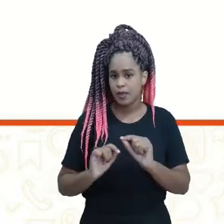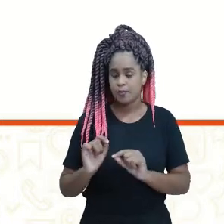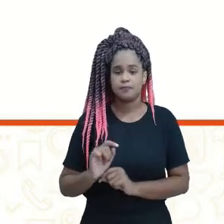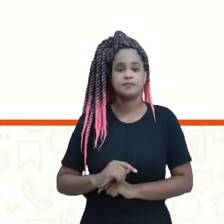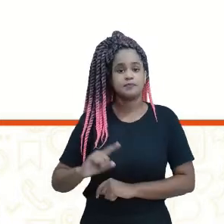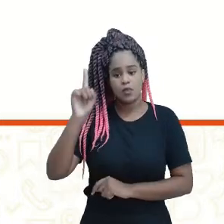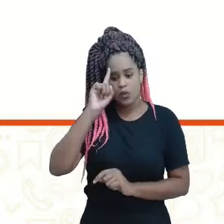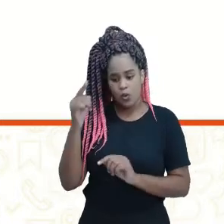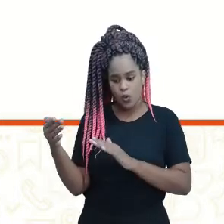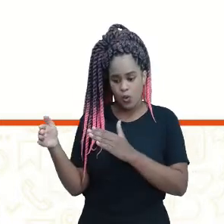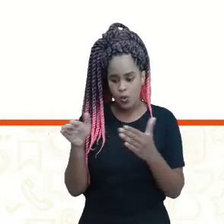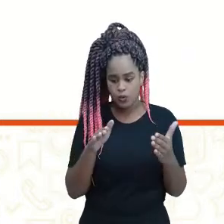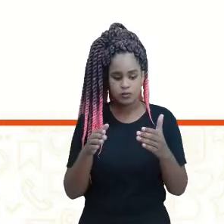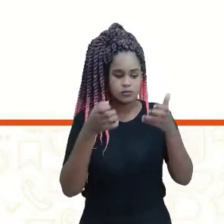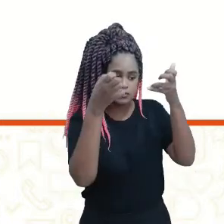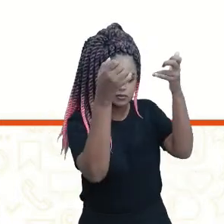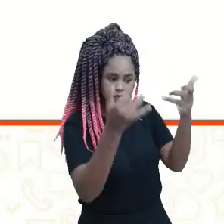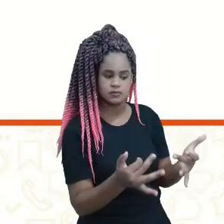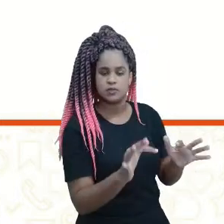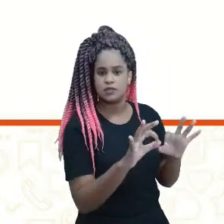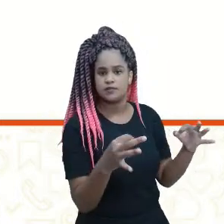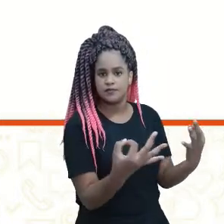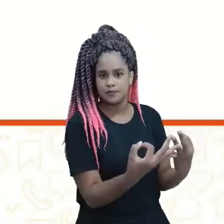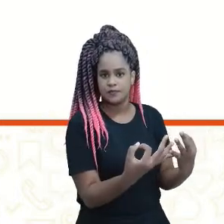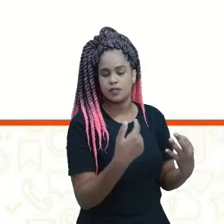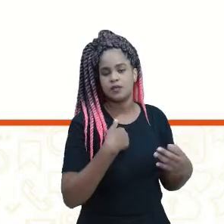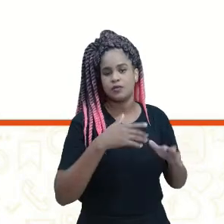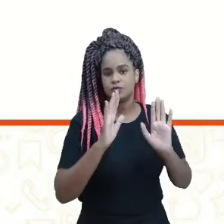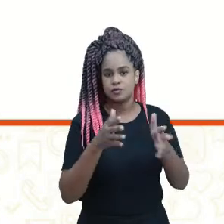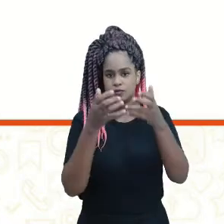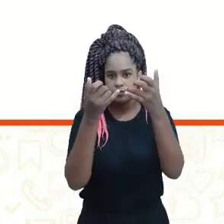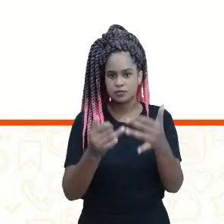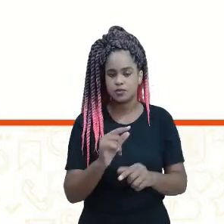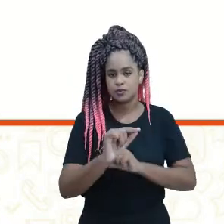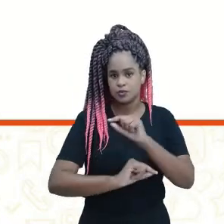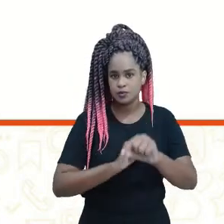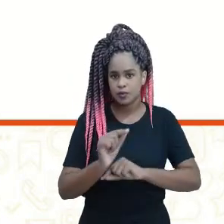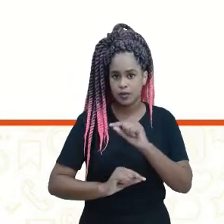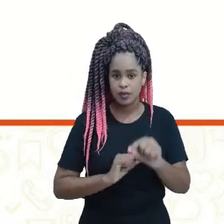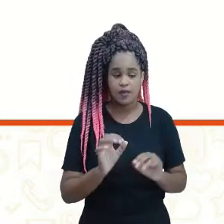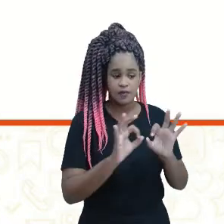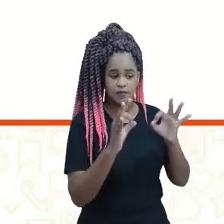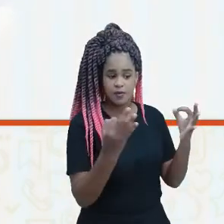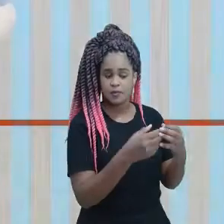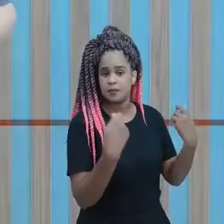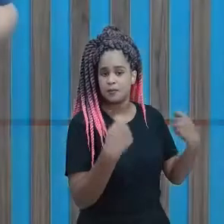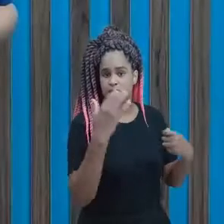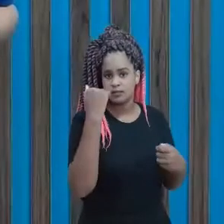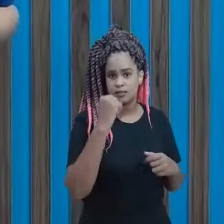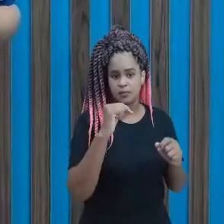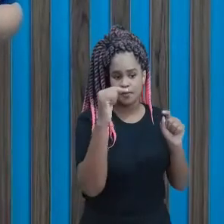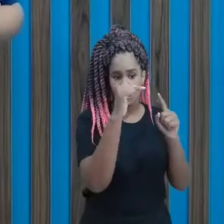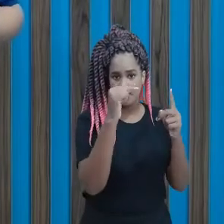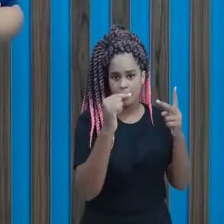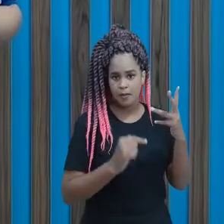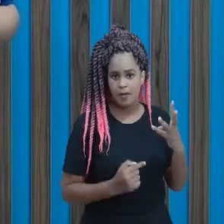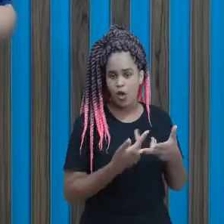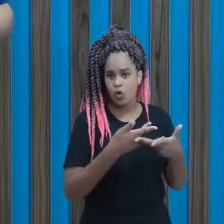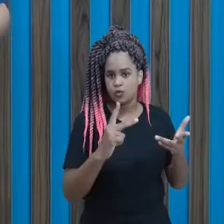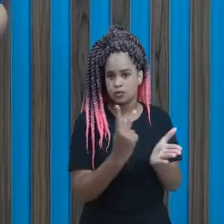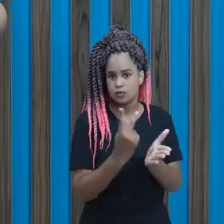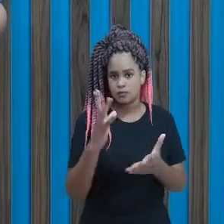é, para a família. Como eu acabei de dizer, ele precisa deixar a família a par, não é, de tudo que